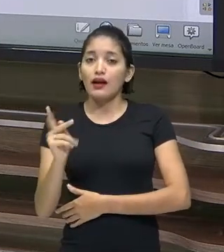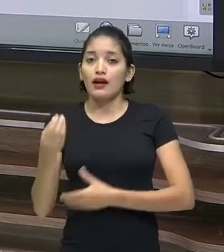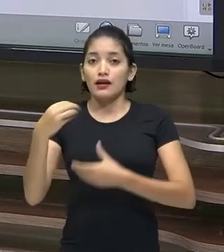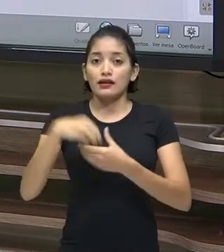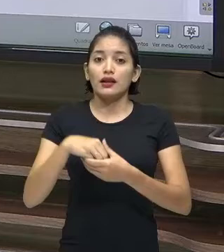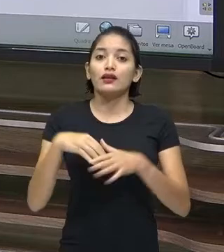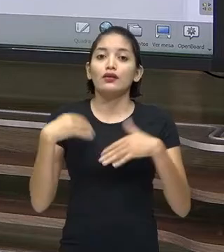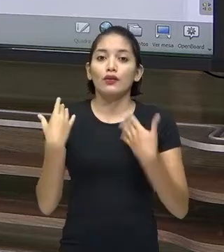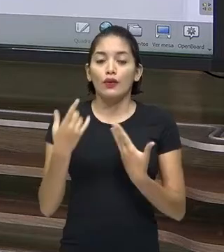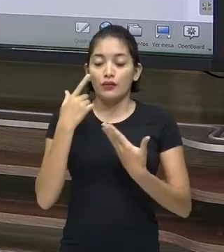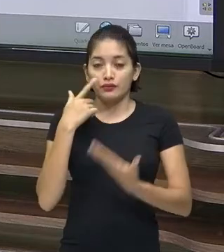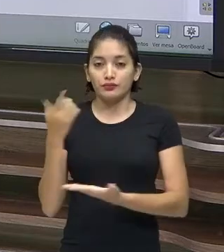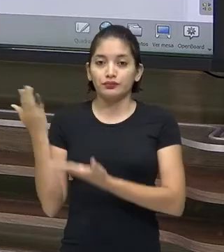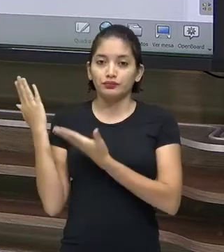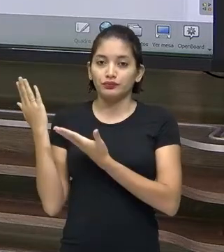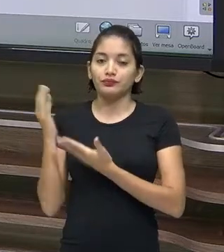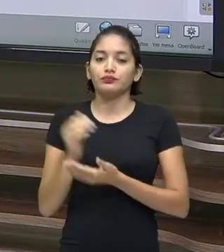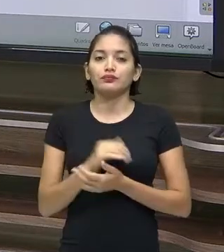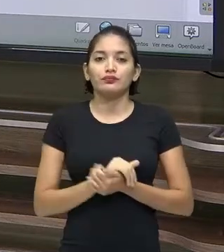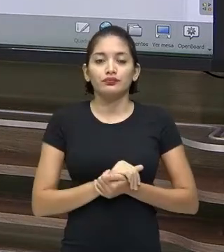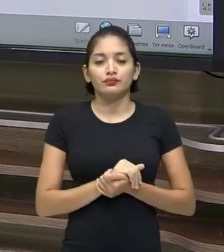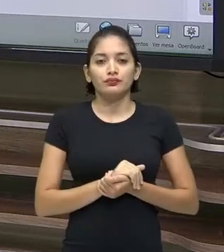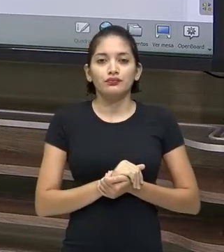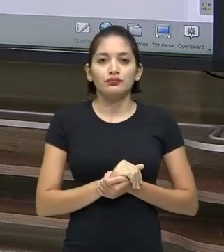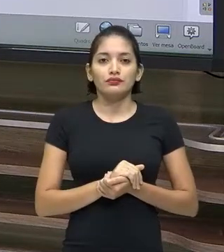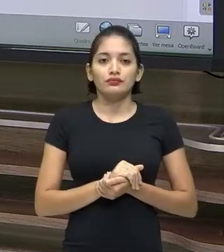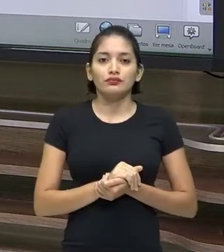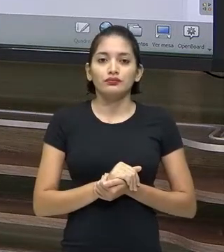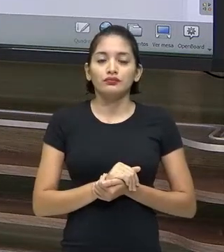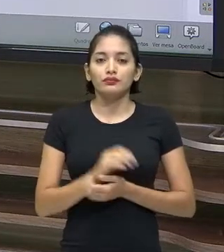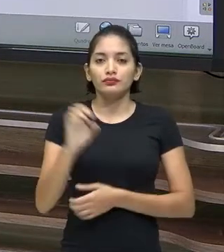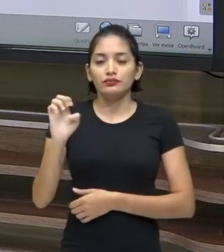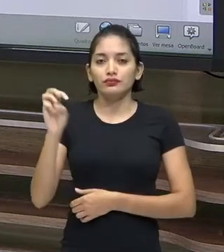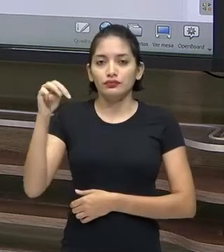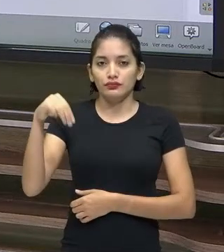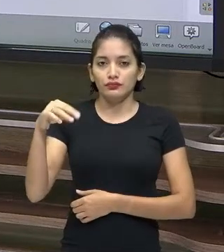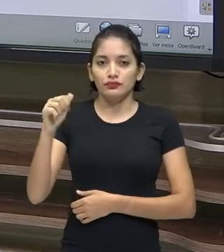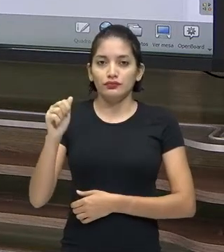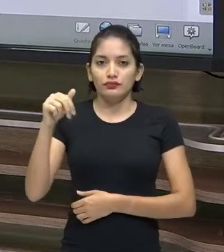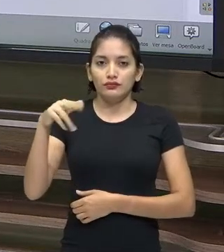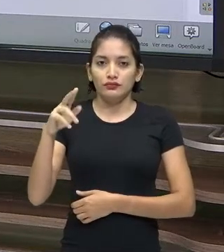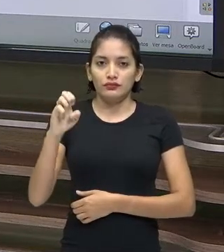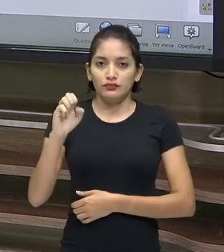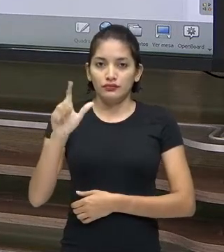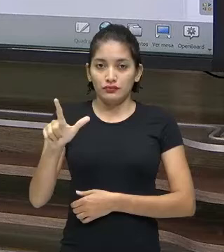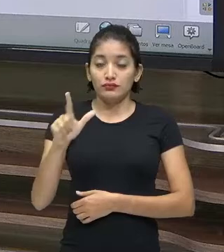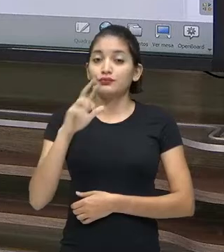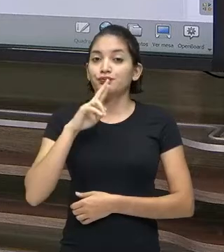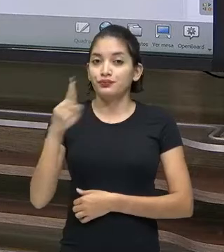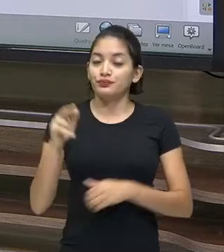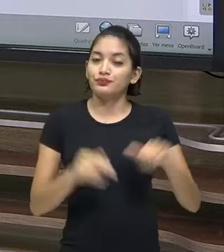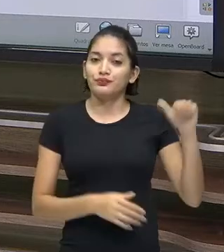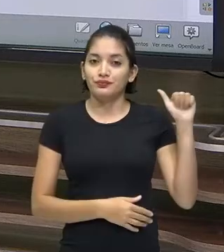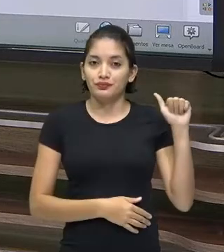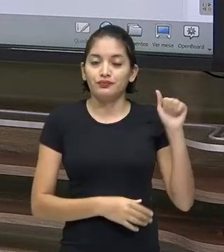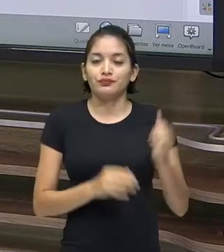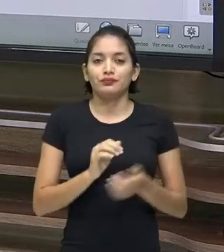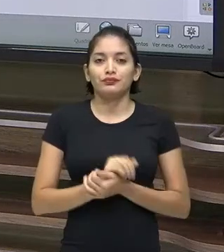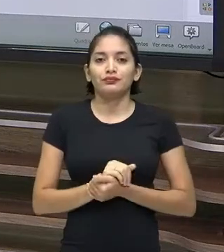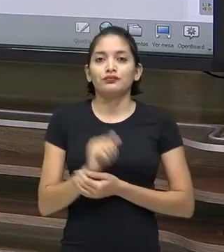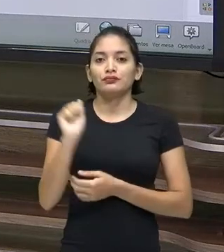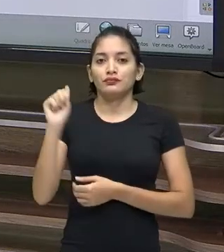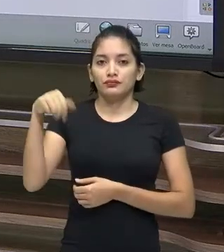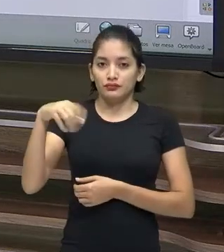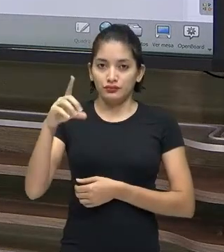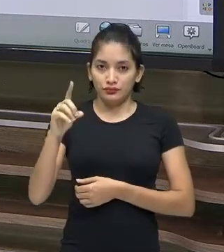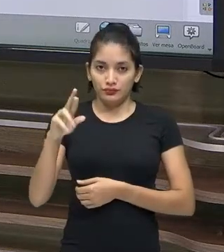é o nitrogênio, o fósforo e o potássio. O Emanuel também marcou a letra A. André marcou